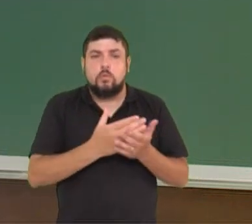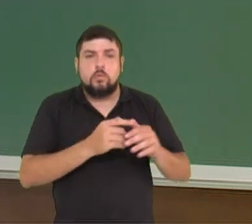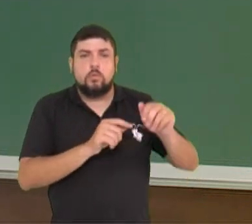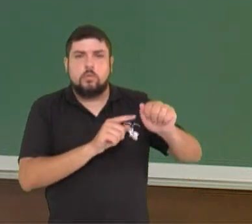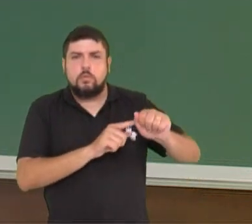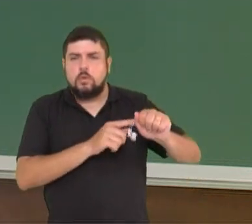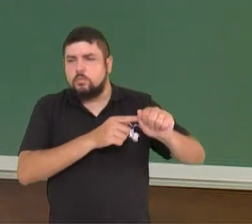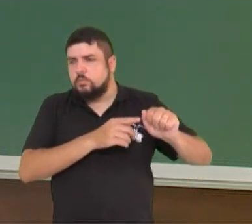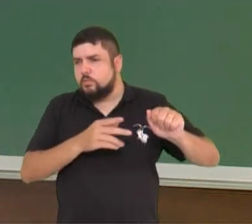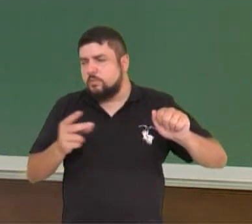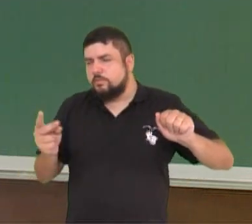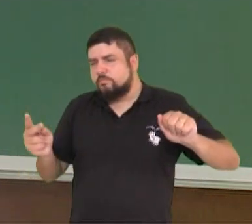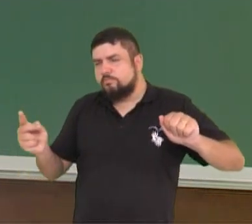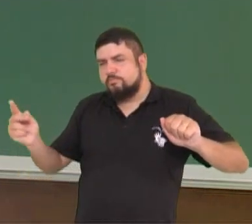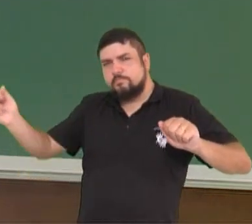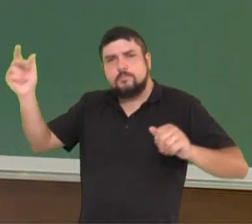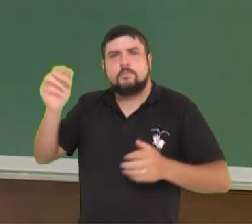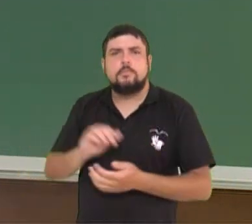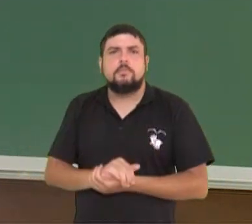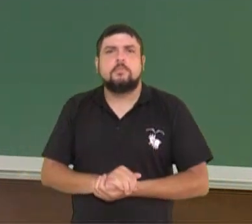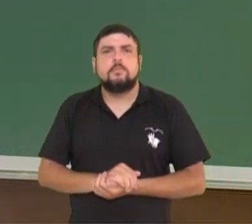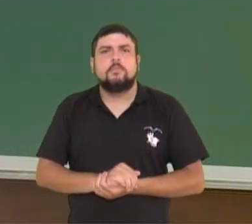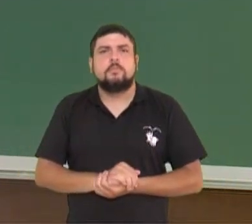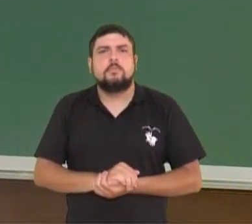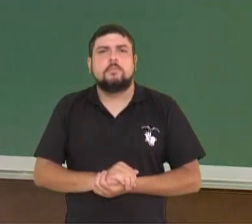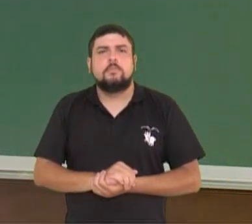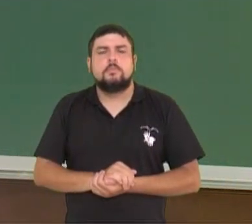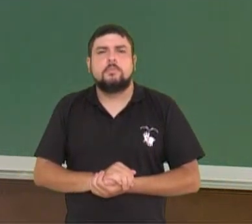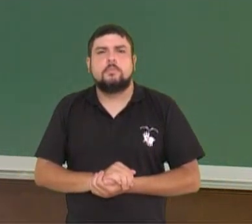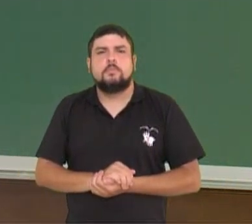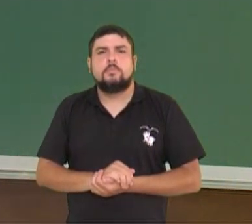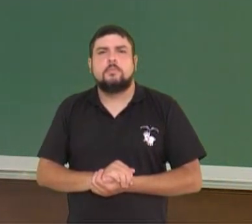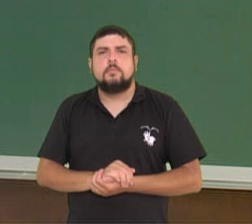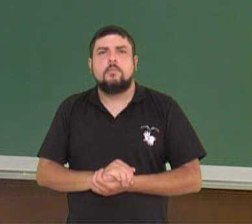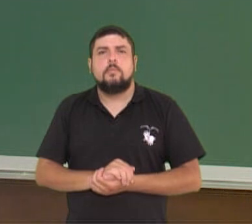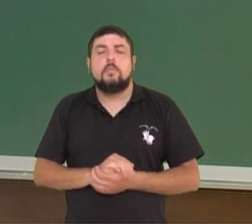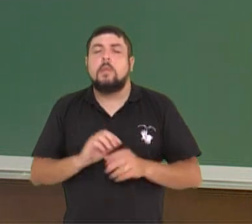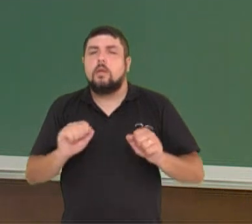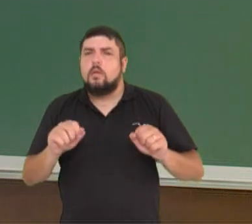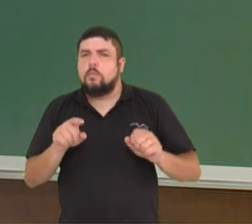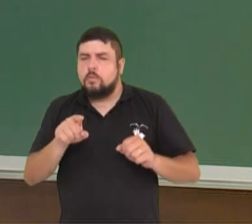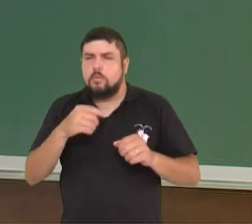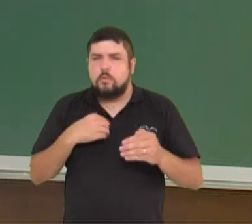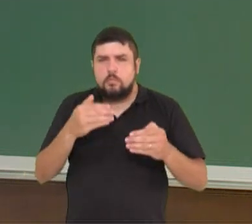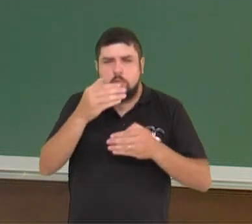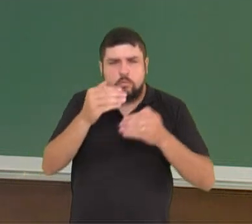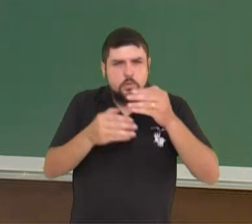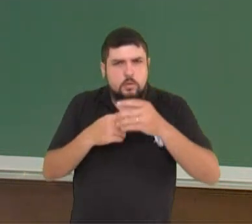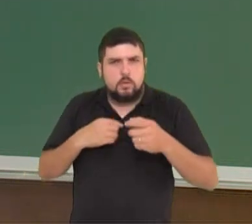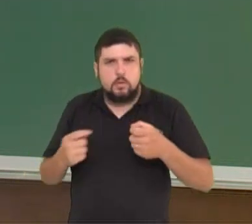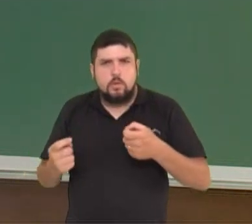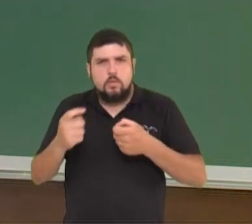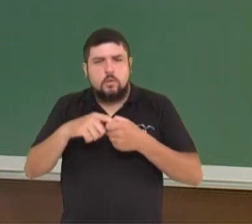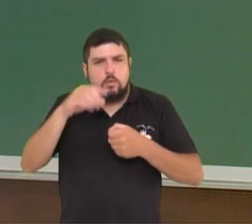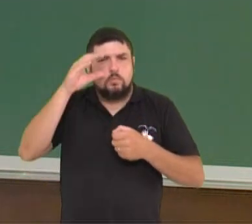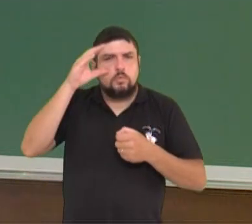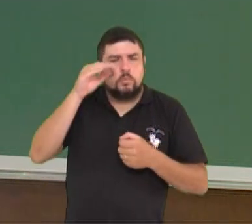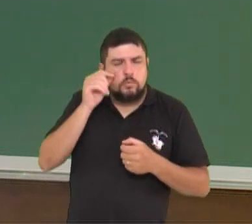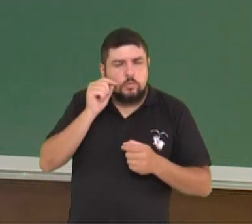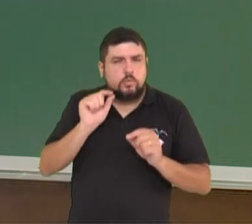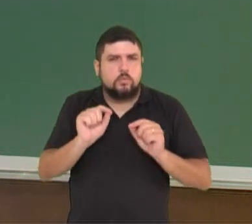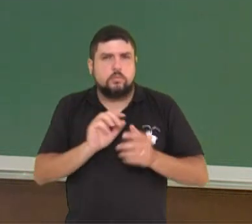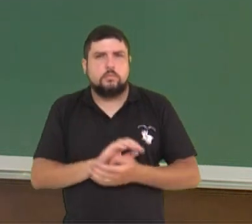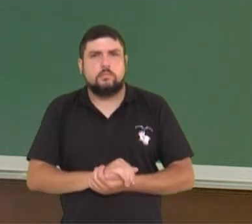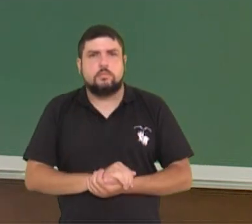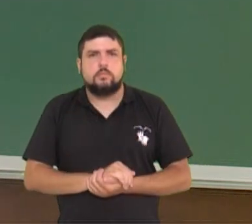infinito e além. Ok? Então, eu coloquei aqui algumas representações, você pode voltar e consultar o que for